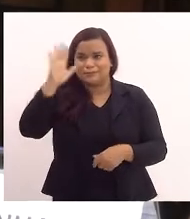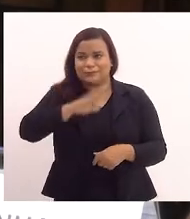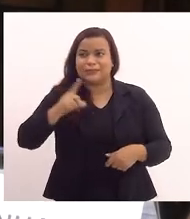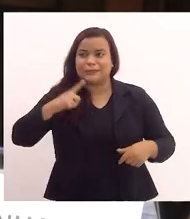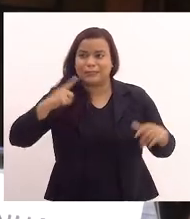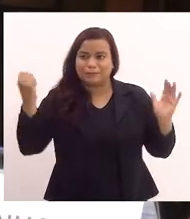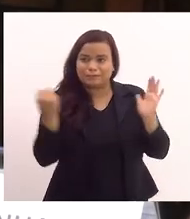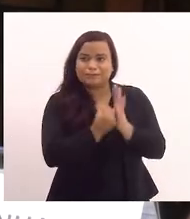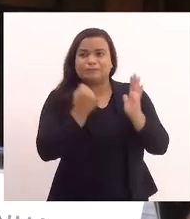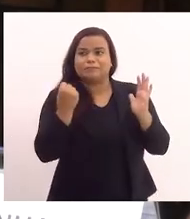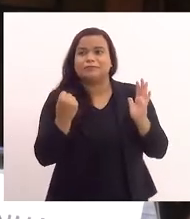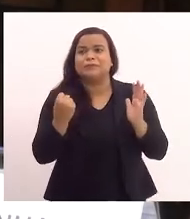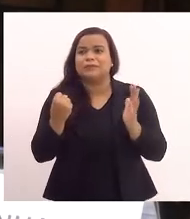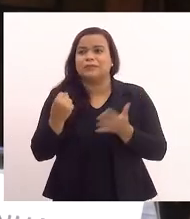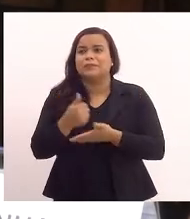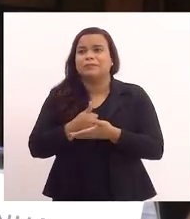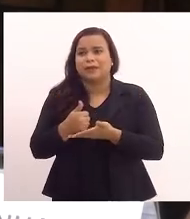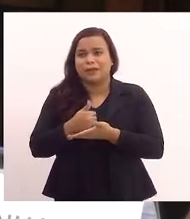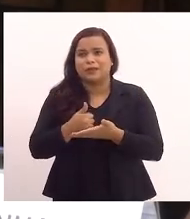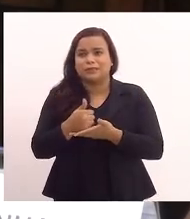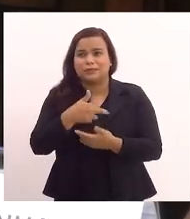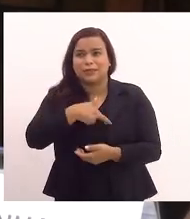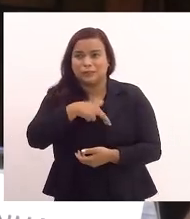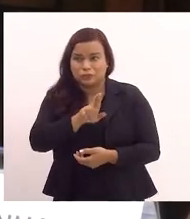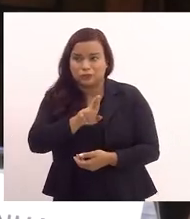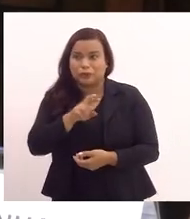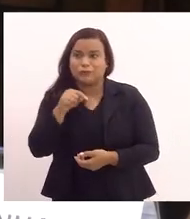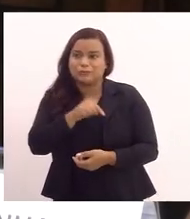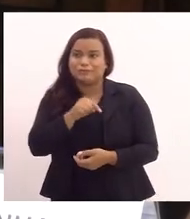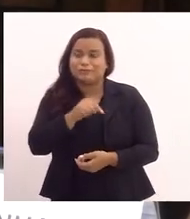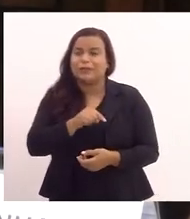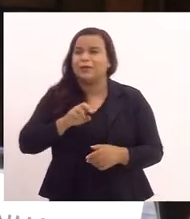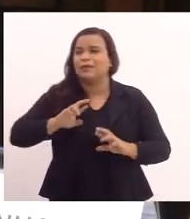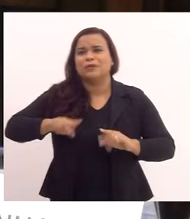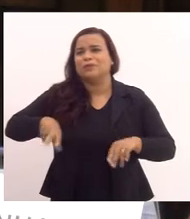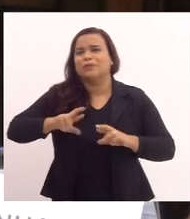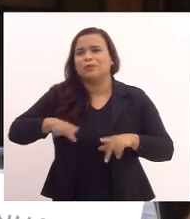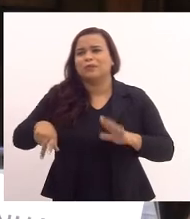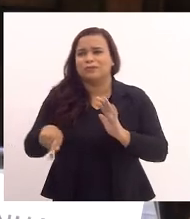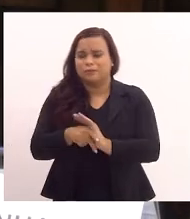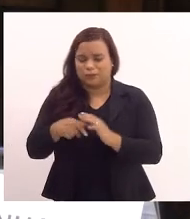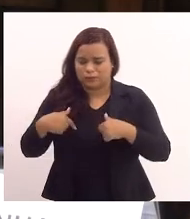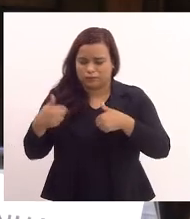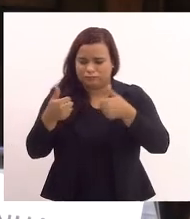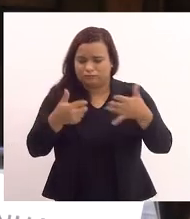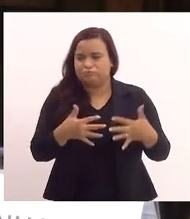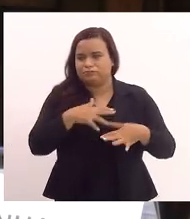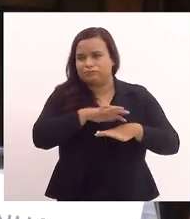marcado pelo fundamentalismo religioso, que não é esse o lugar a partir do qual eu falo.